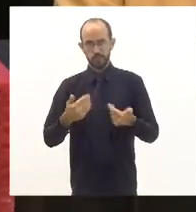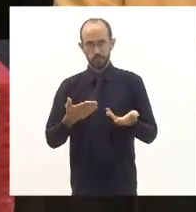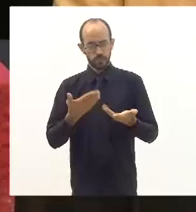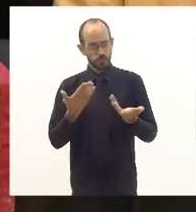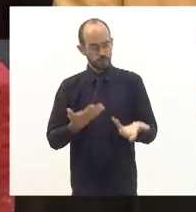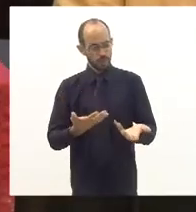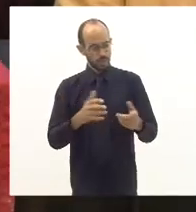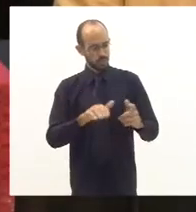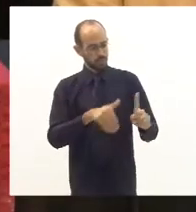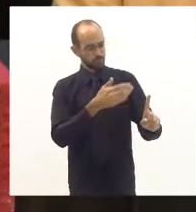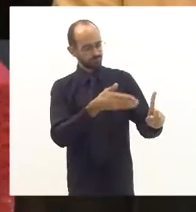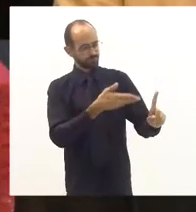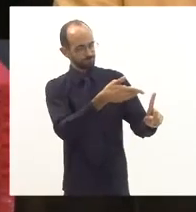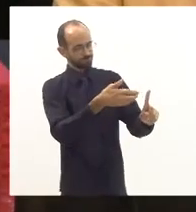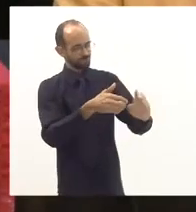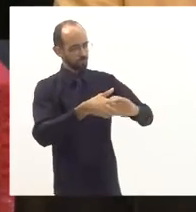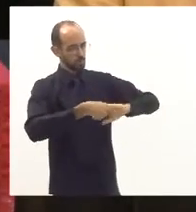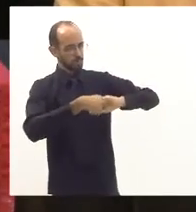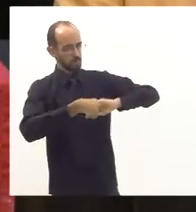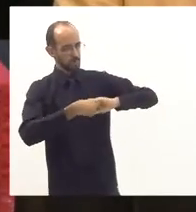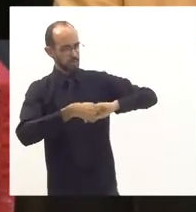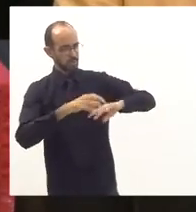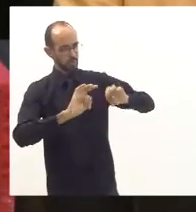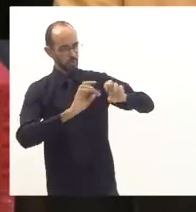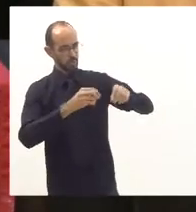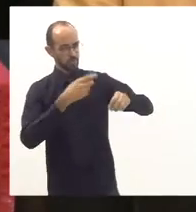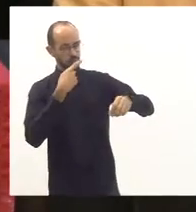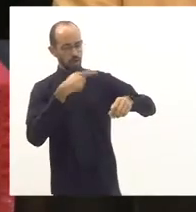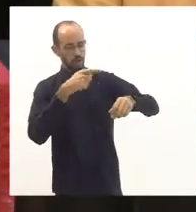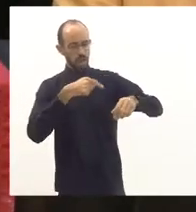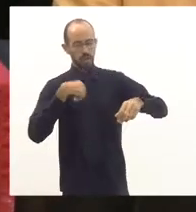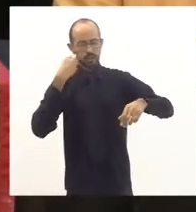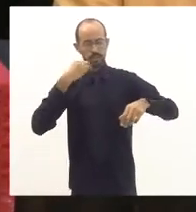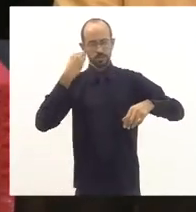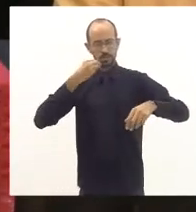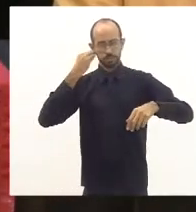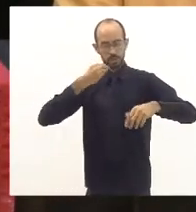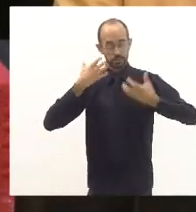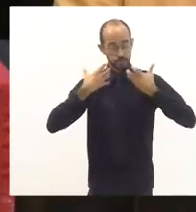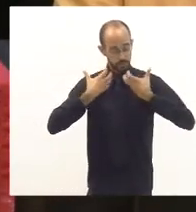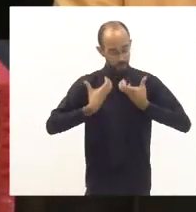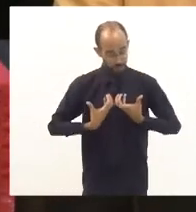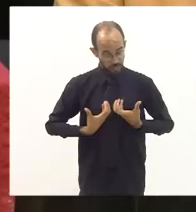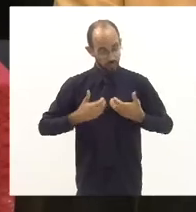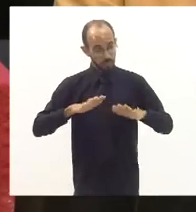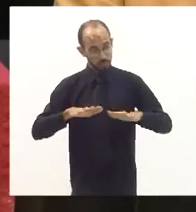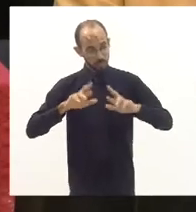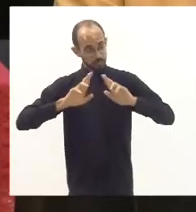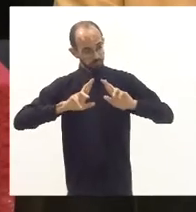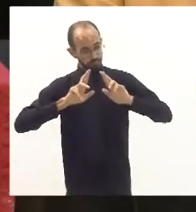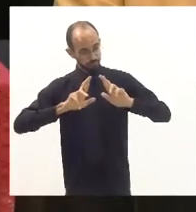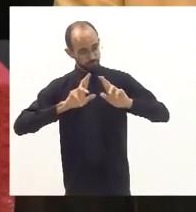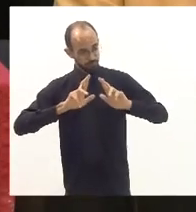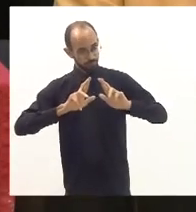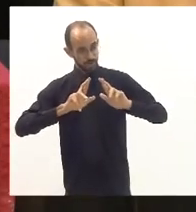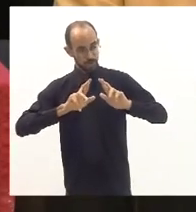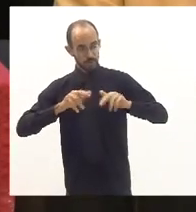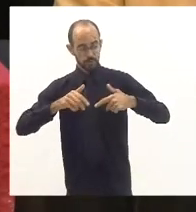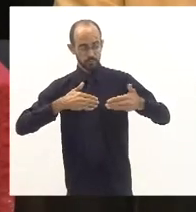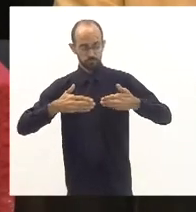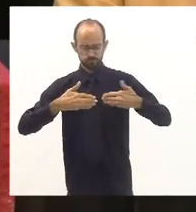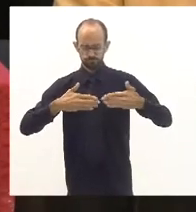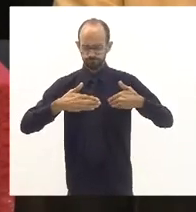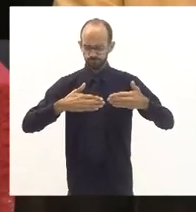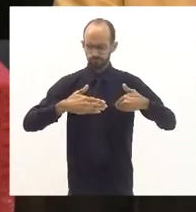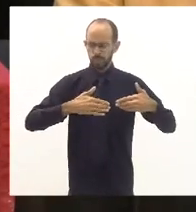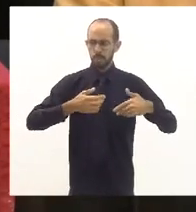saudá-los a todos e falar de uma jornada cansativa, espero que produtiva para vocês. E, Hernani, você é